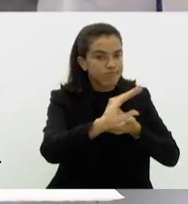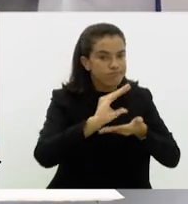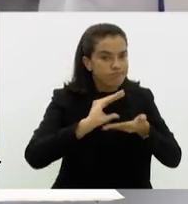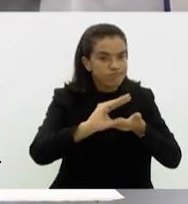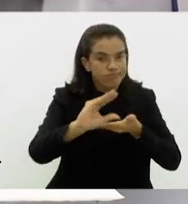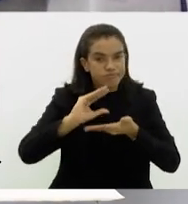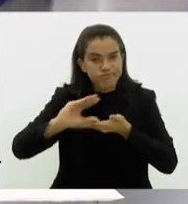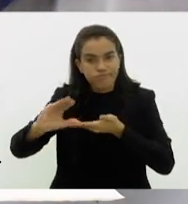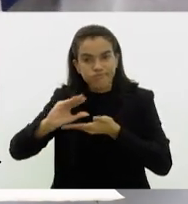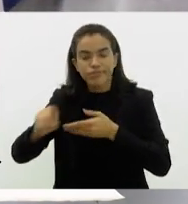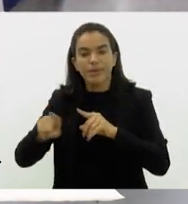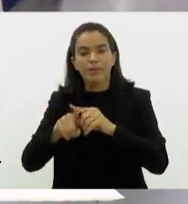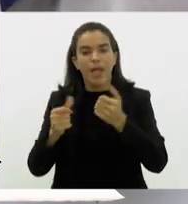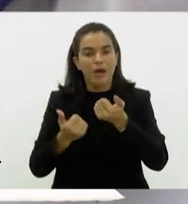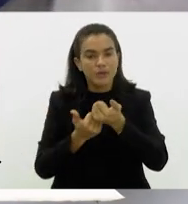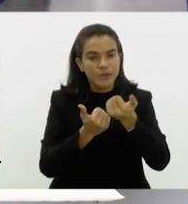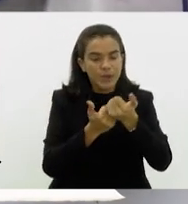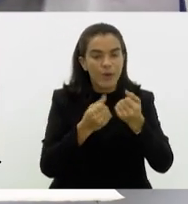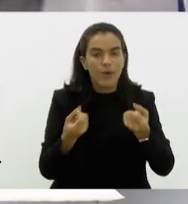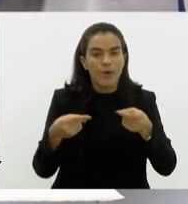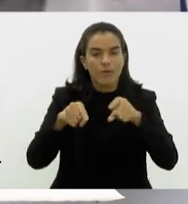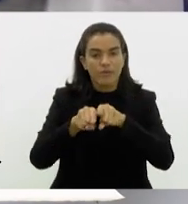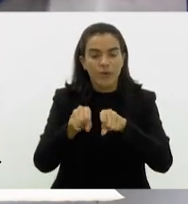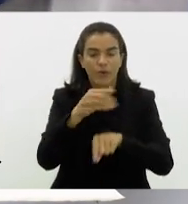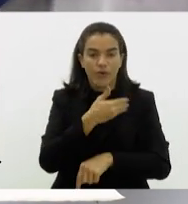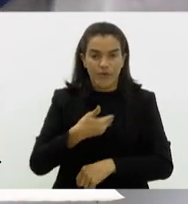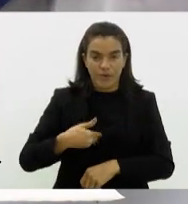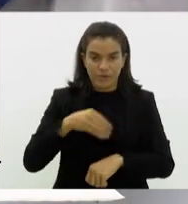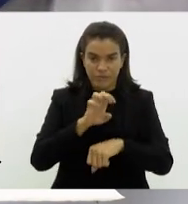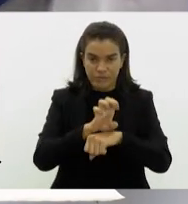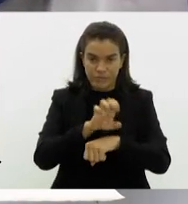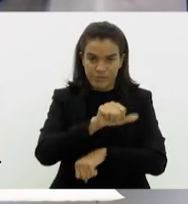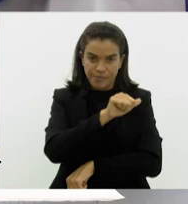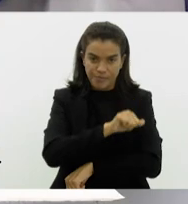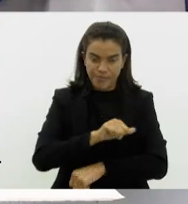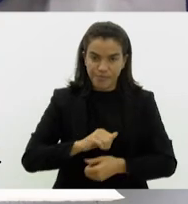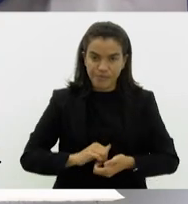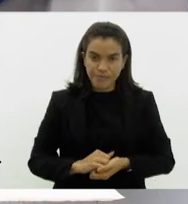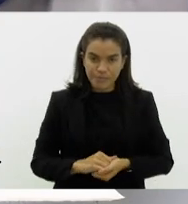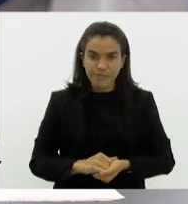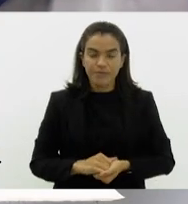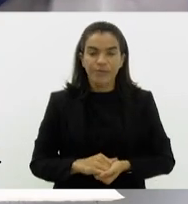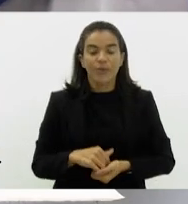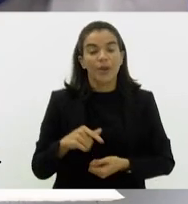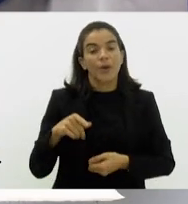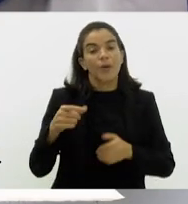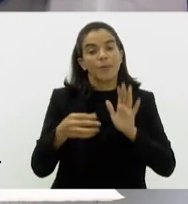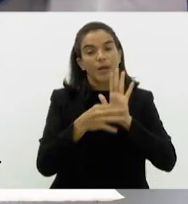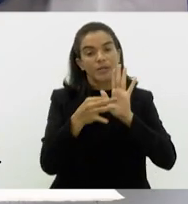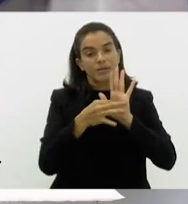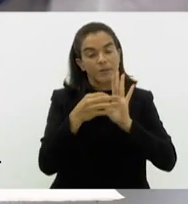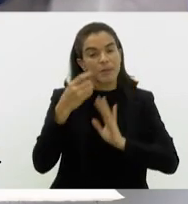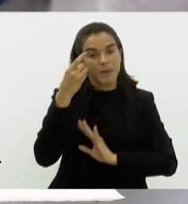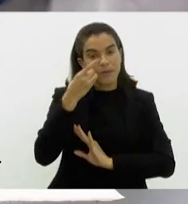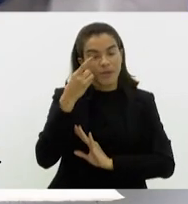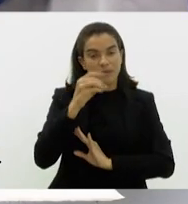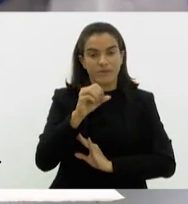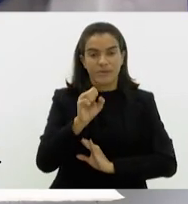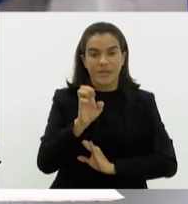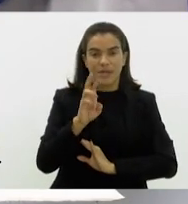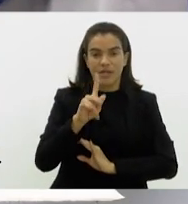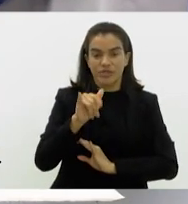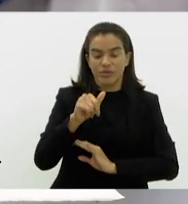subvenções e auxílios ou parcerias com o governo do Estado do Rio de Janeiro. O parecer do deputado Dr. Serginho é